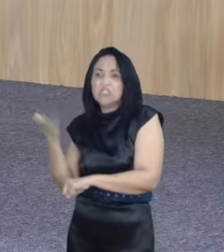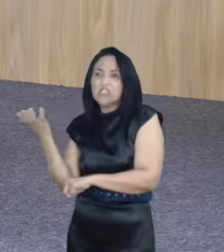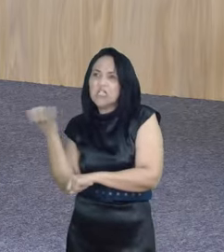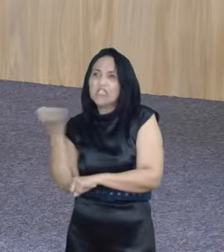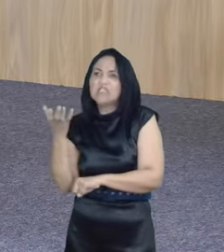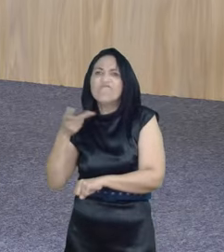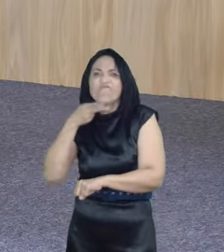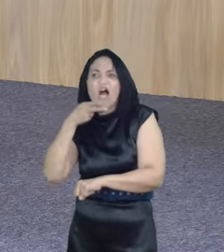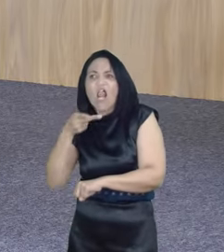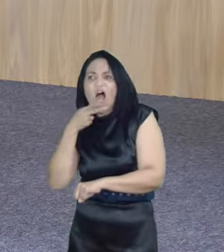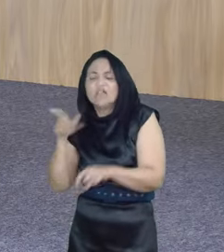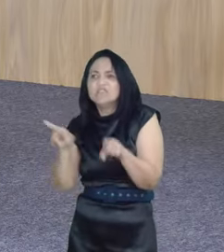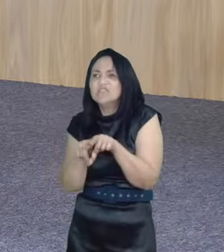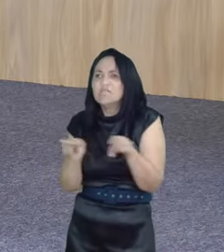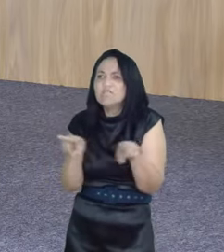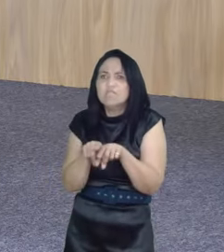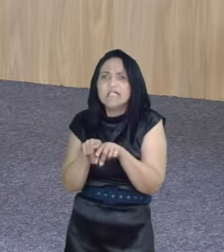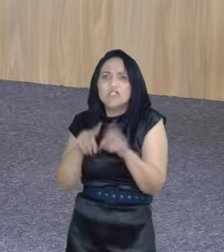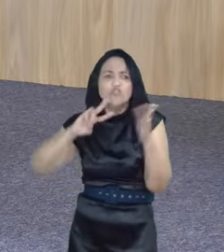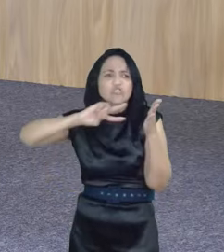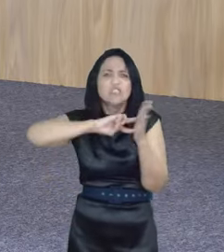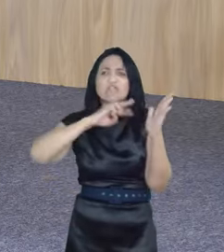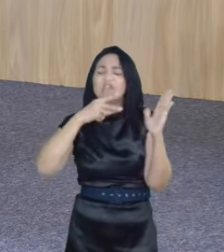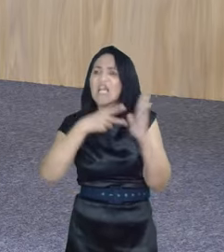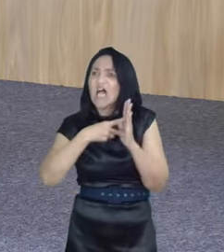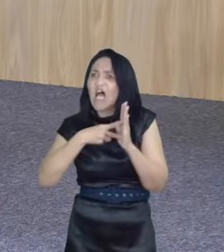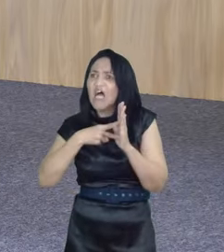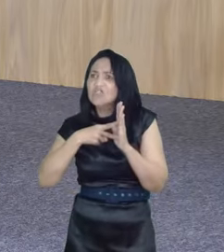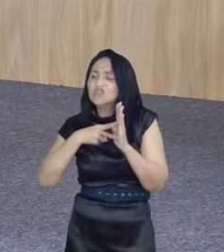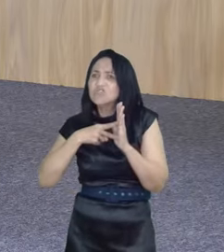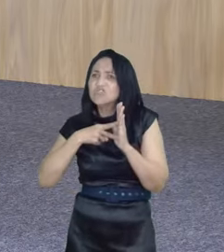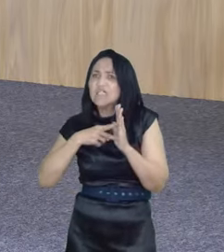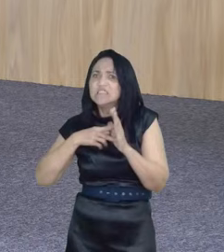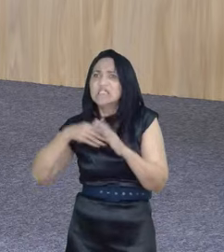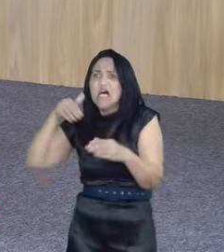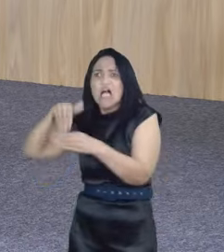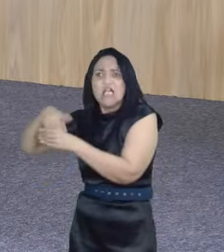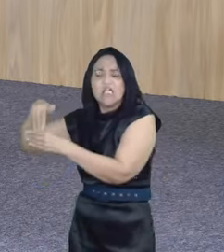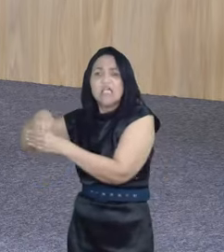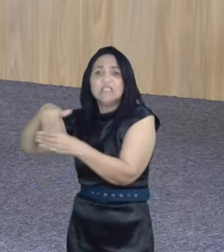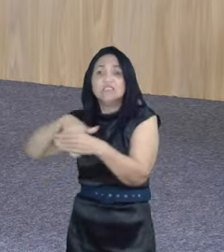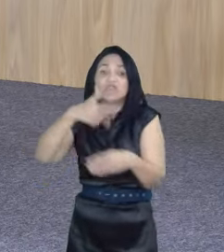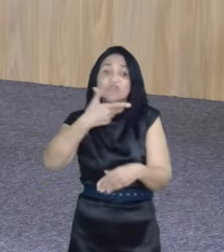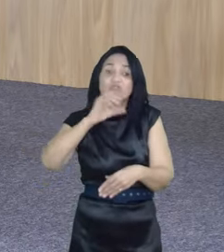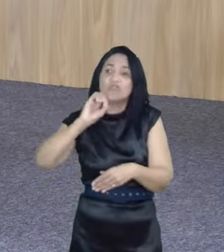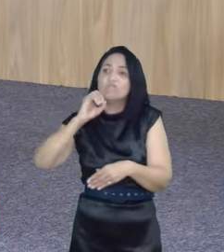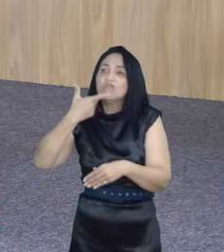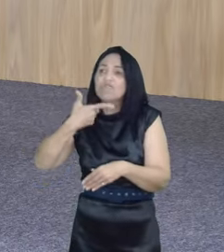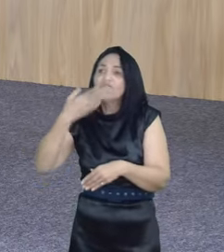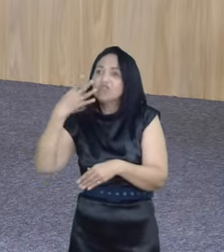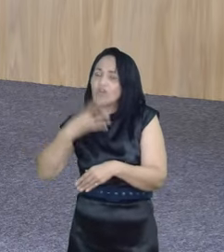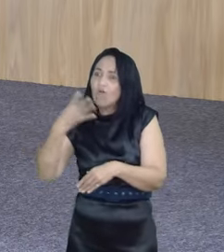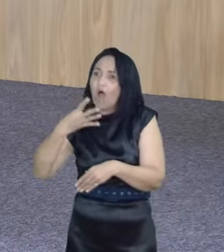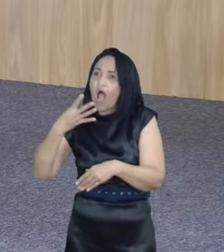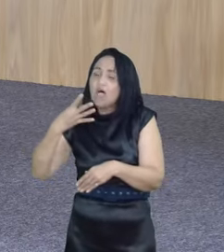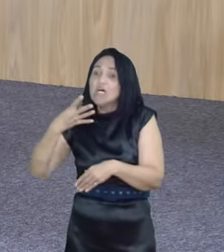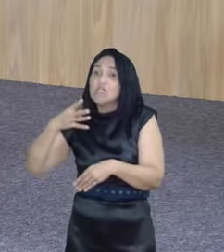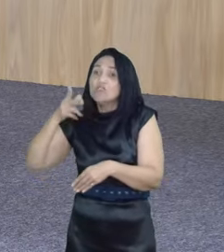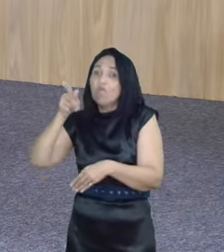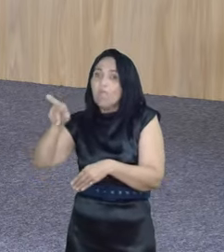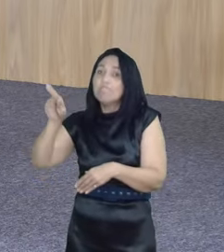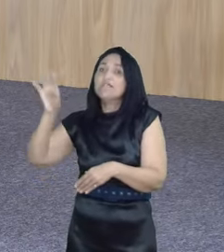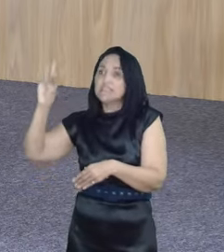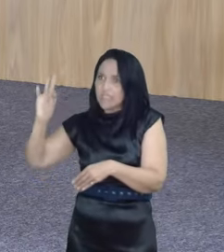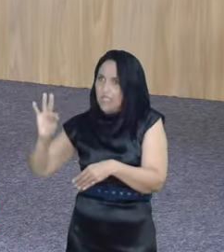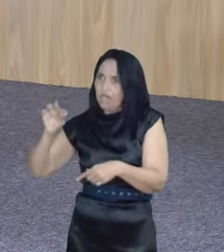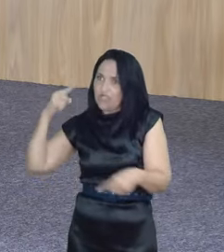do significado dessa mobilização para essas eleições de 2024, em que o PT vai disputar aí pela primeira vez as eleições